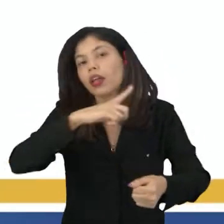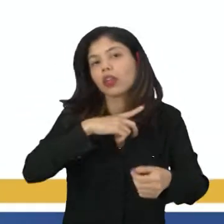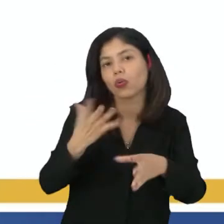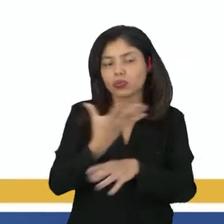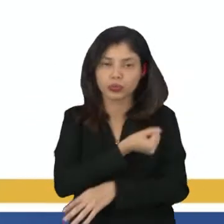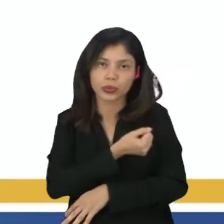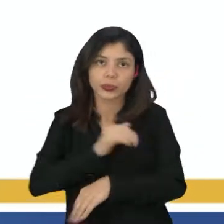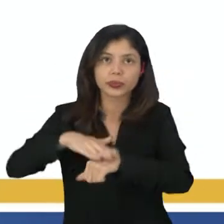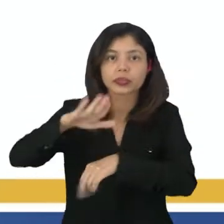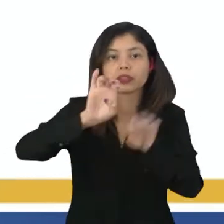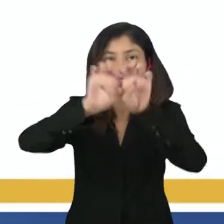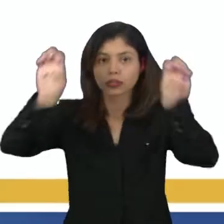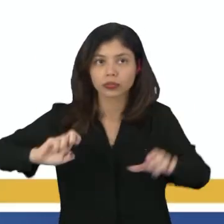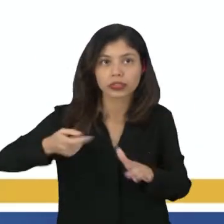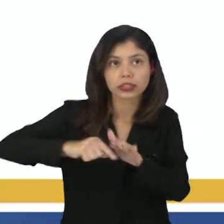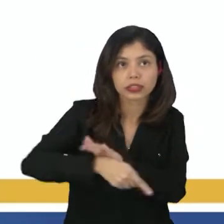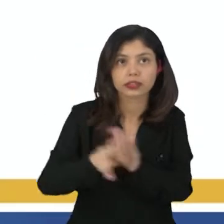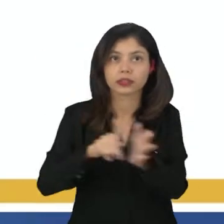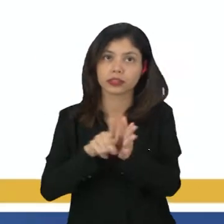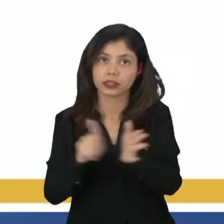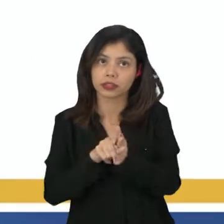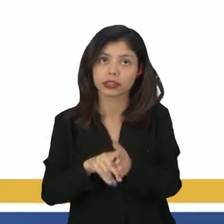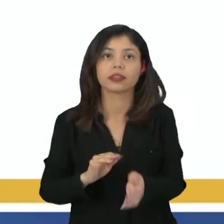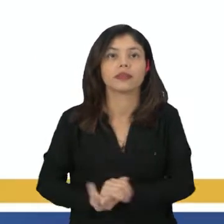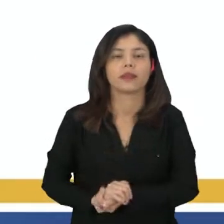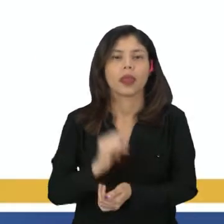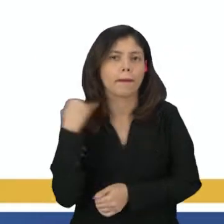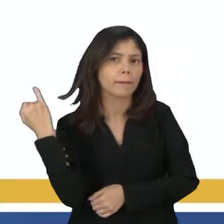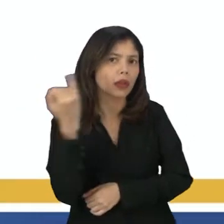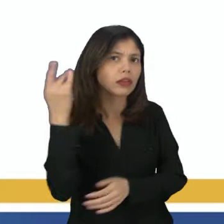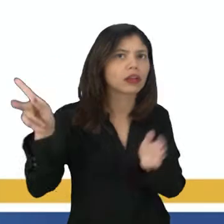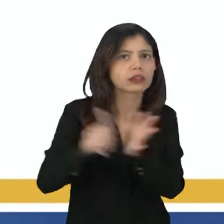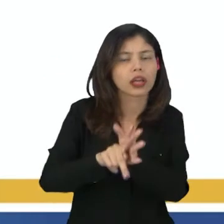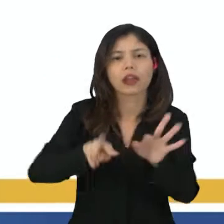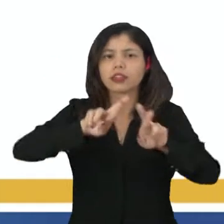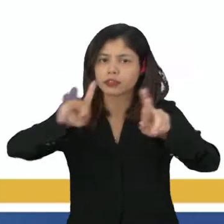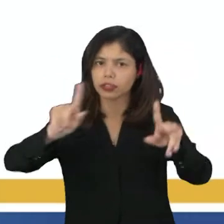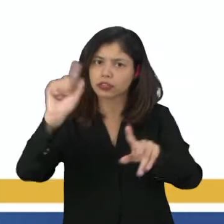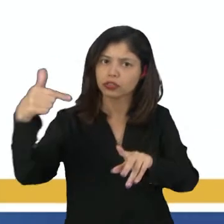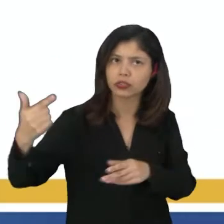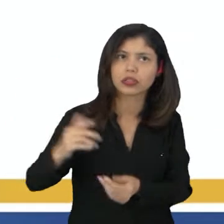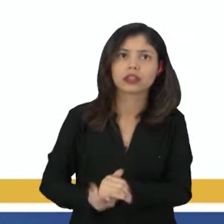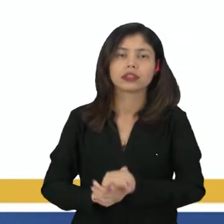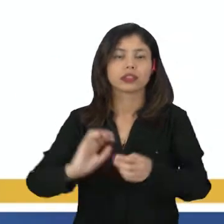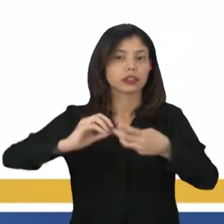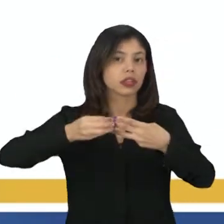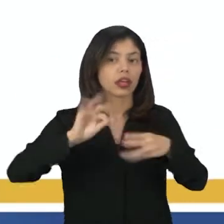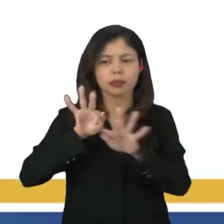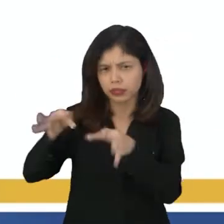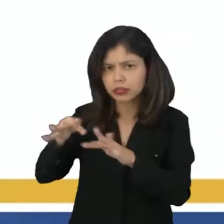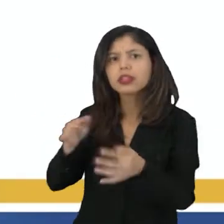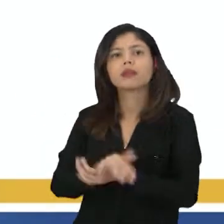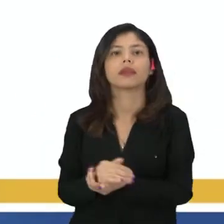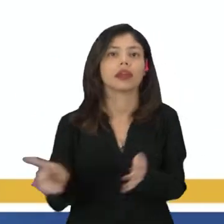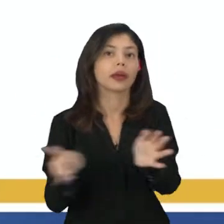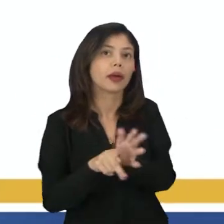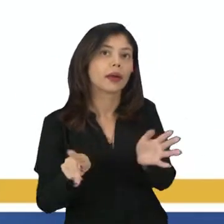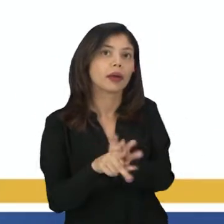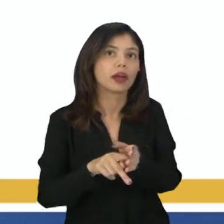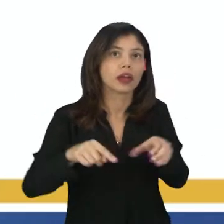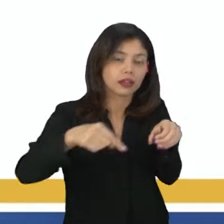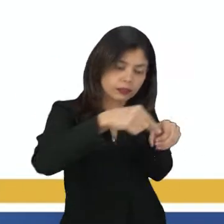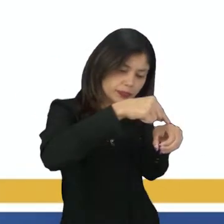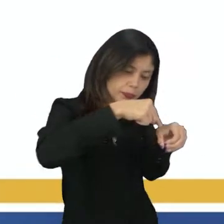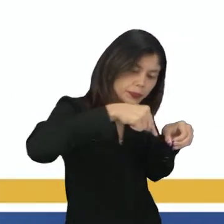número maior de estruturas dentro dela, e uma delas principais e que vai diferenciar de células mais simples é justamente esse